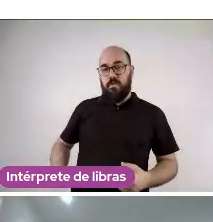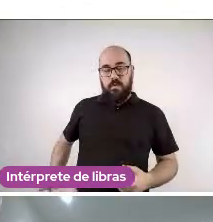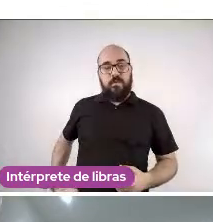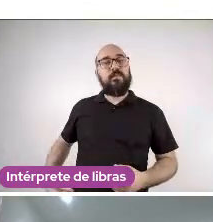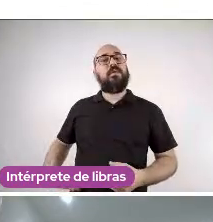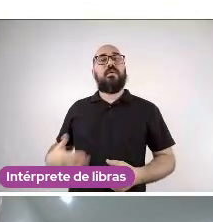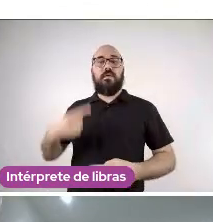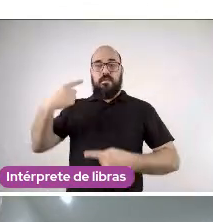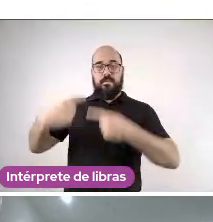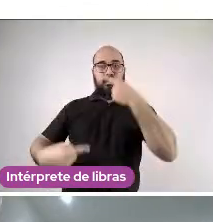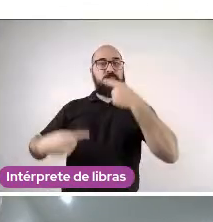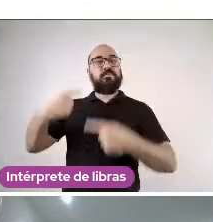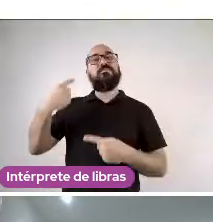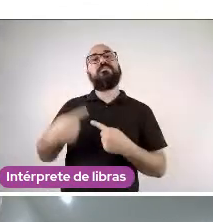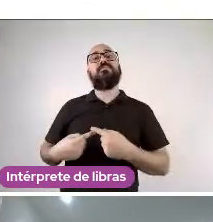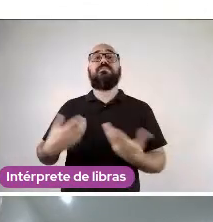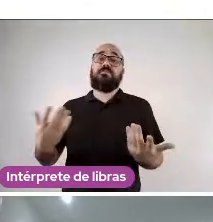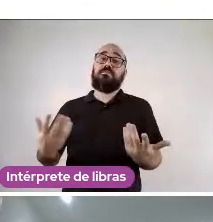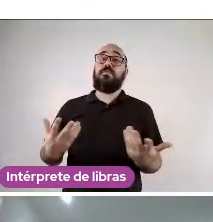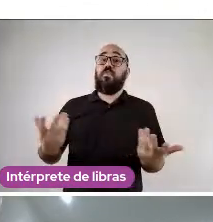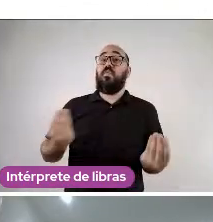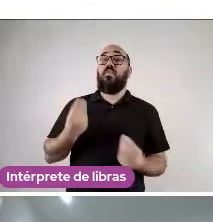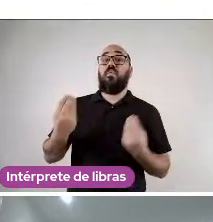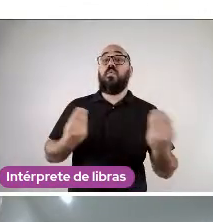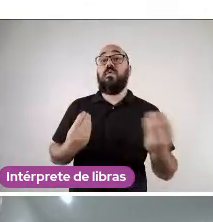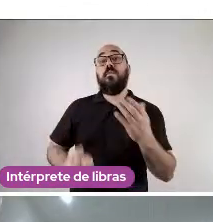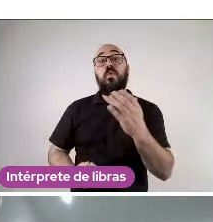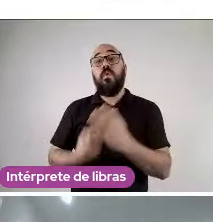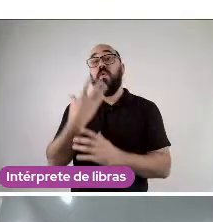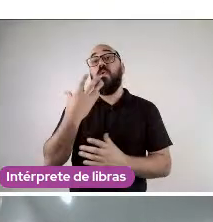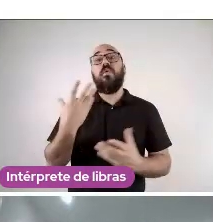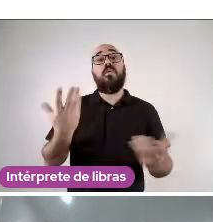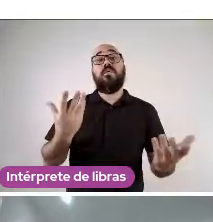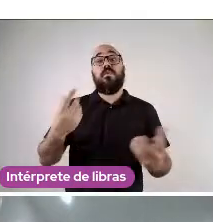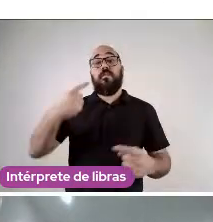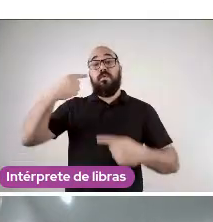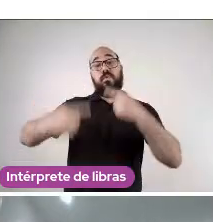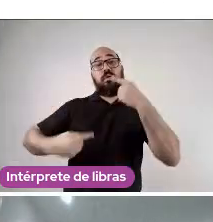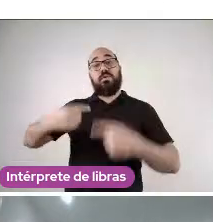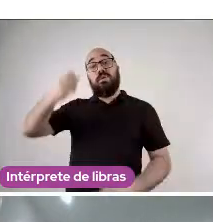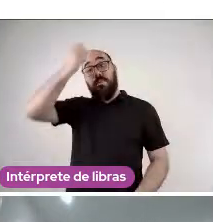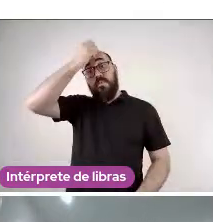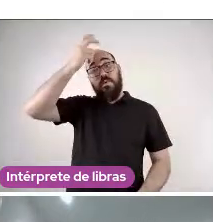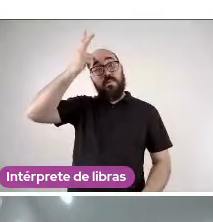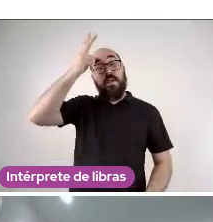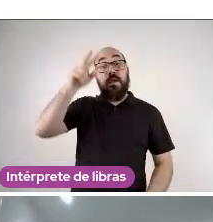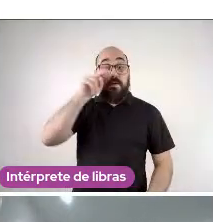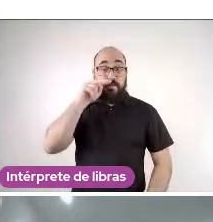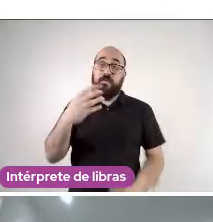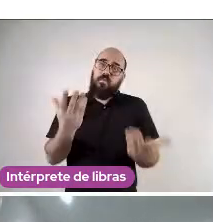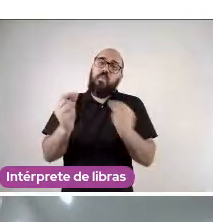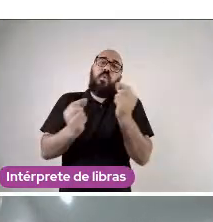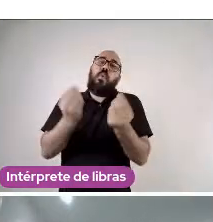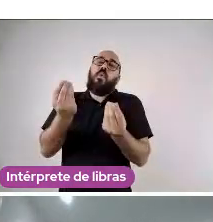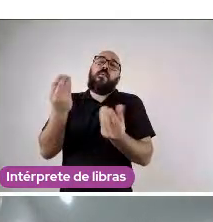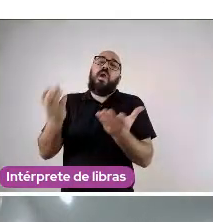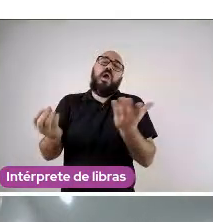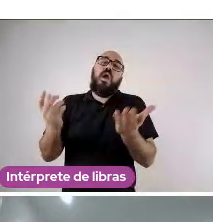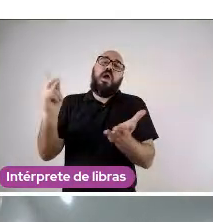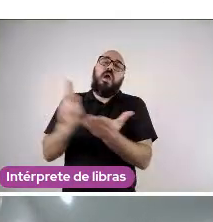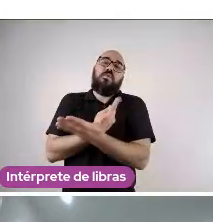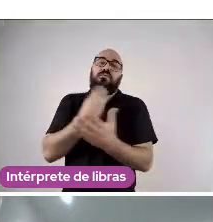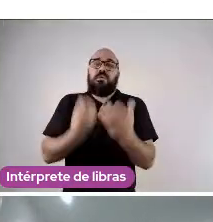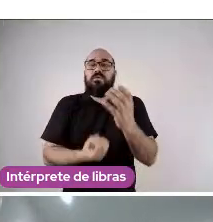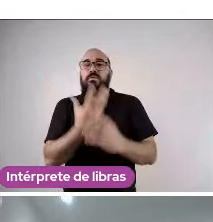funciona basicamente a criação de uma política pública. Então, você tem a identificação de um problema que era justamente a